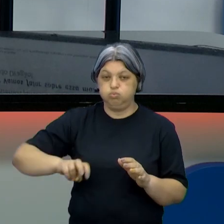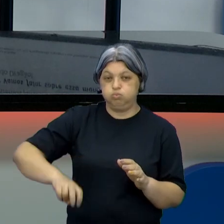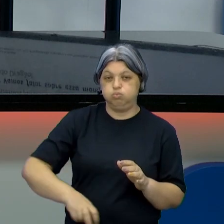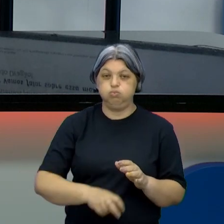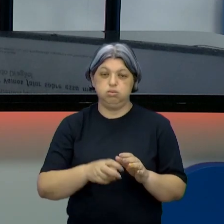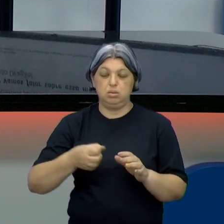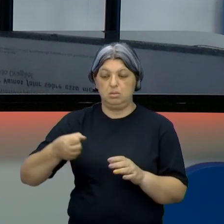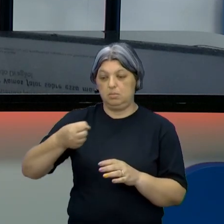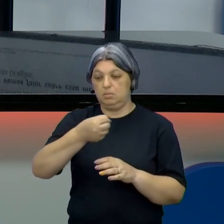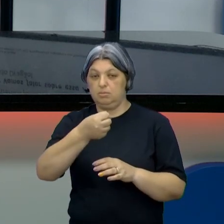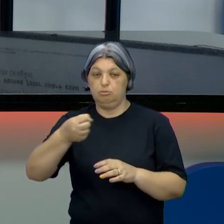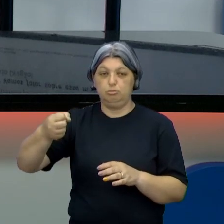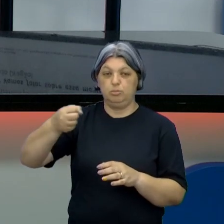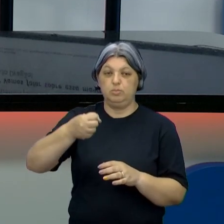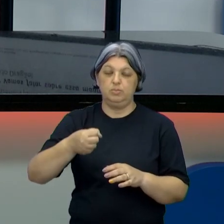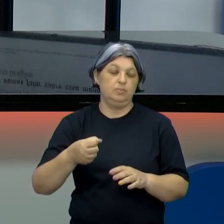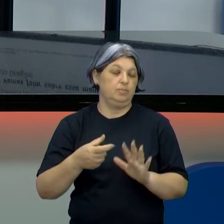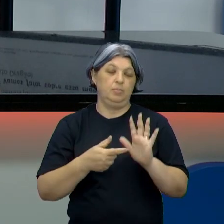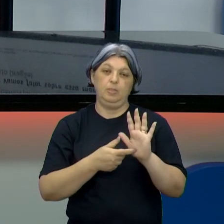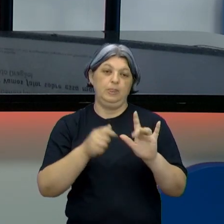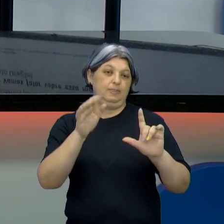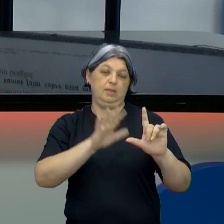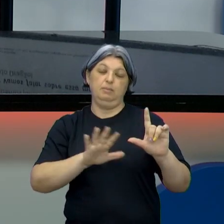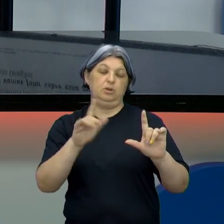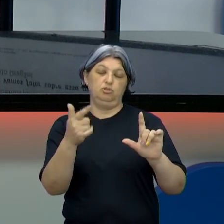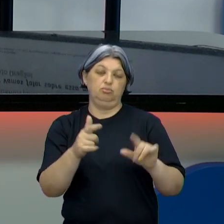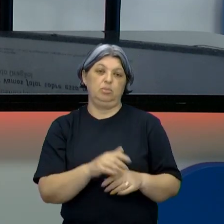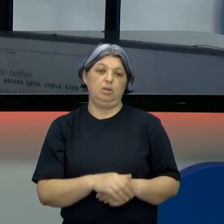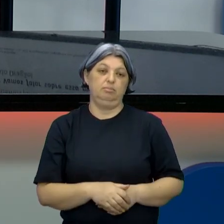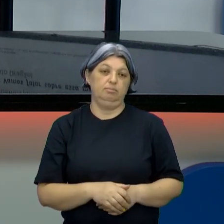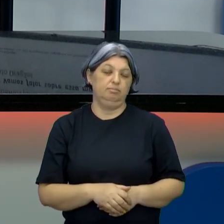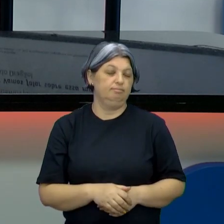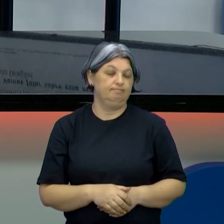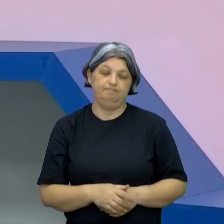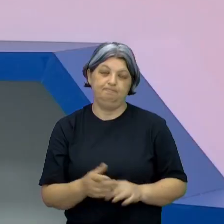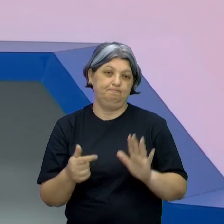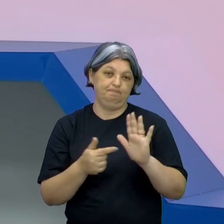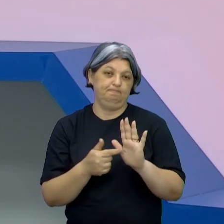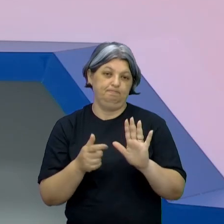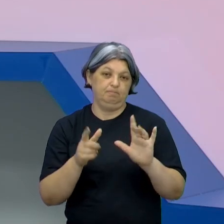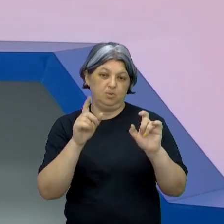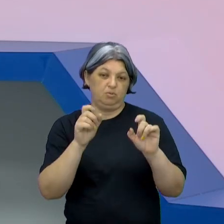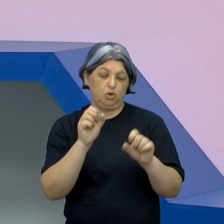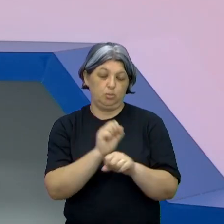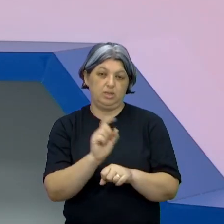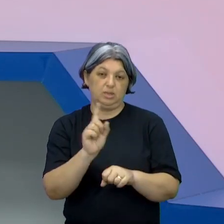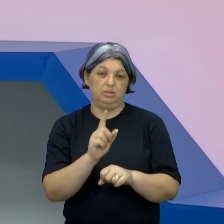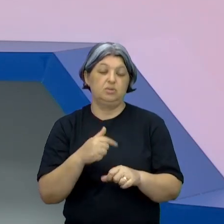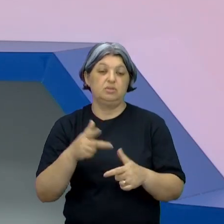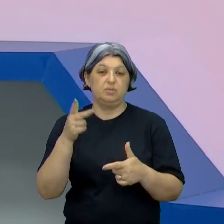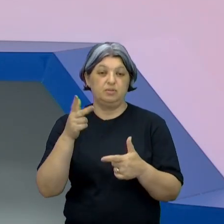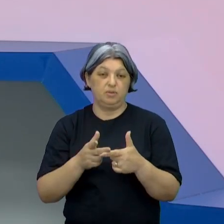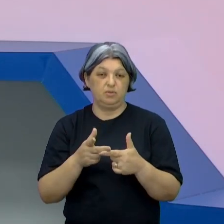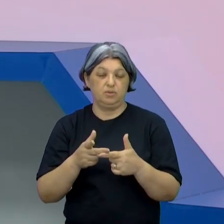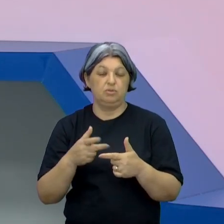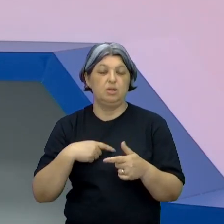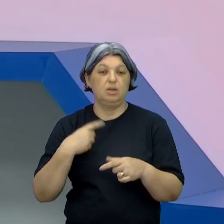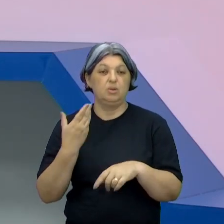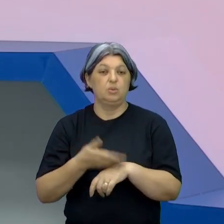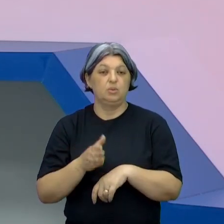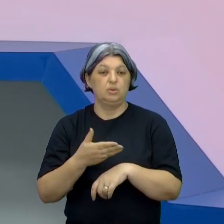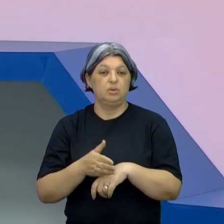os movimentos. Não temos imagem. Eu não trouxe imagem, foto parada ali, né? Vocês vão ver o vídeo, mas é um ensaio,